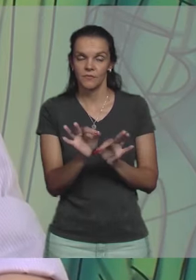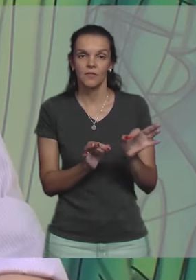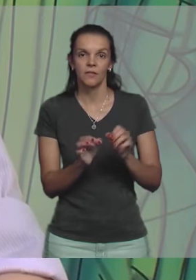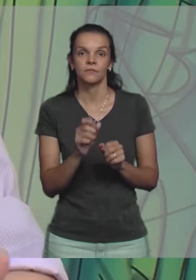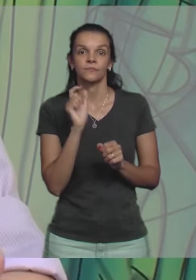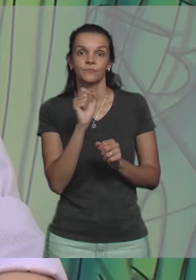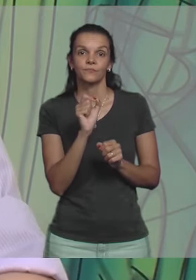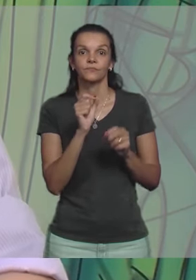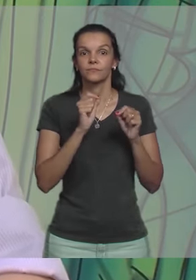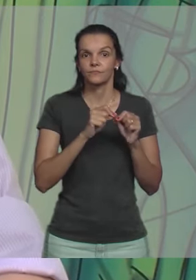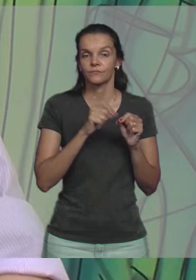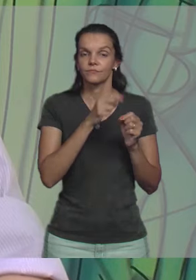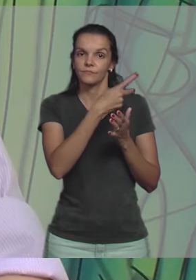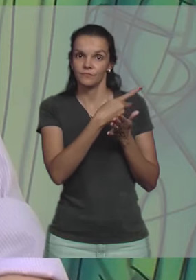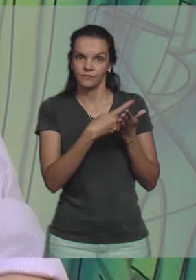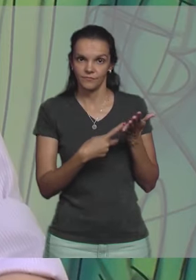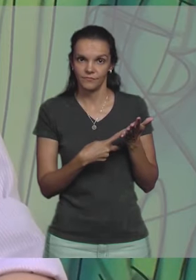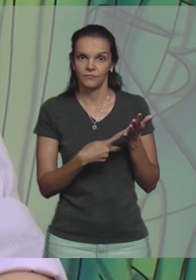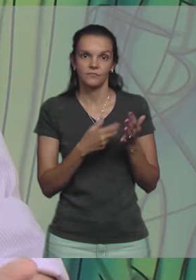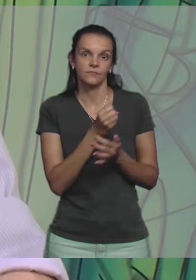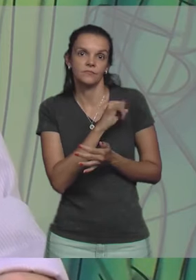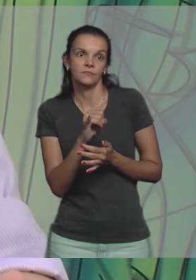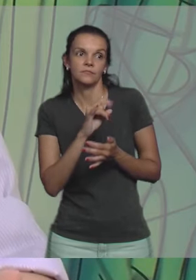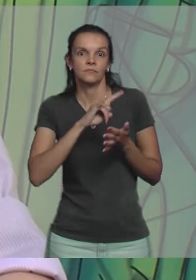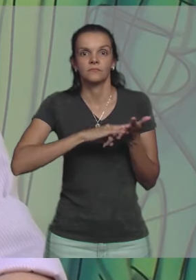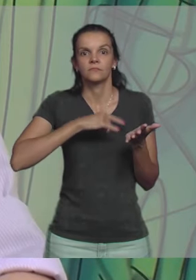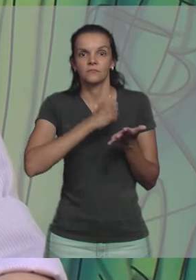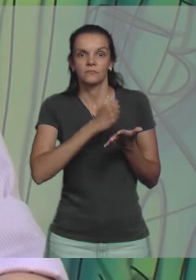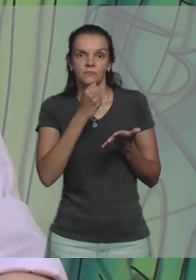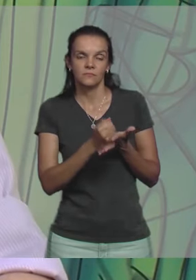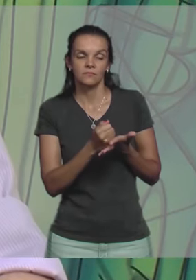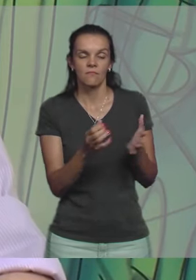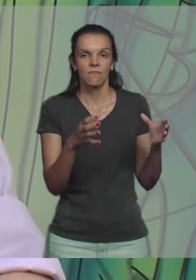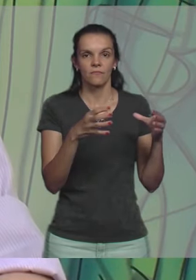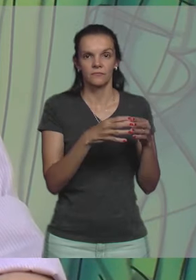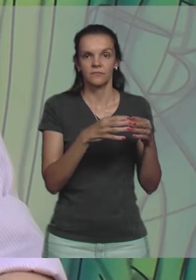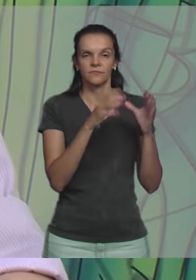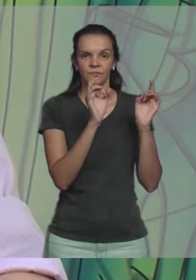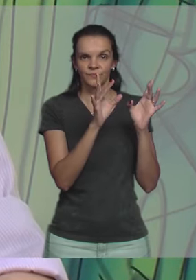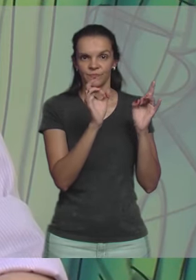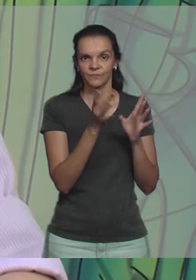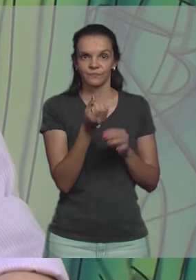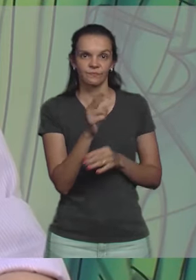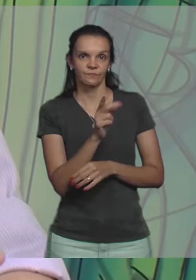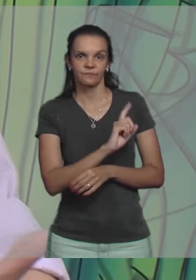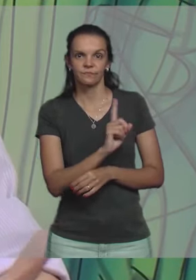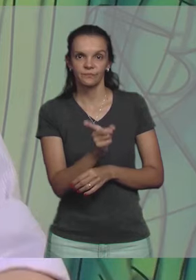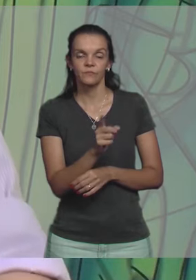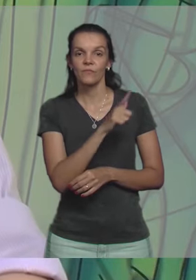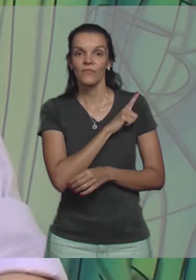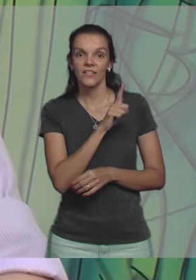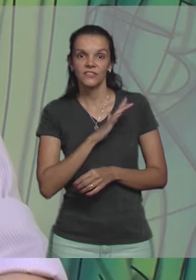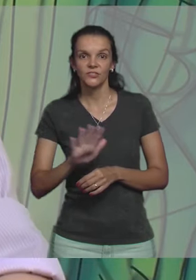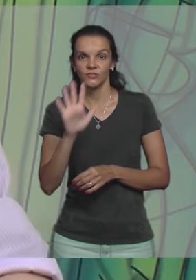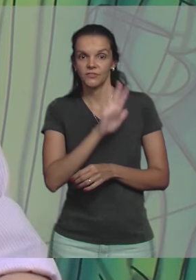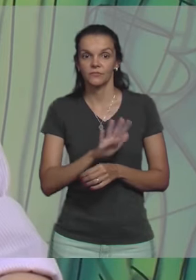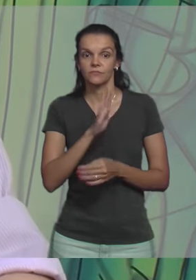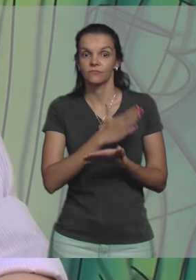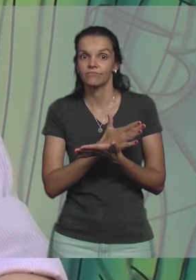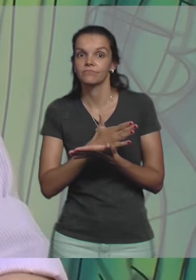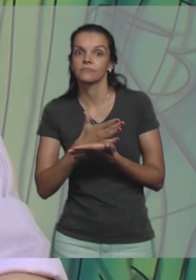definição de quem vai elaborar esse plano, né? Se vai ser contratada uma equipe de especialistas ou não. Então, essa gestão inicial